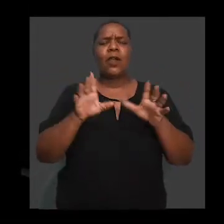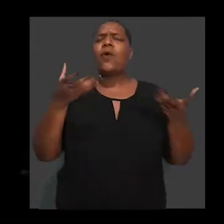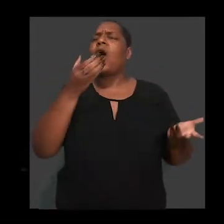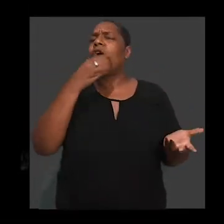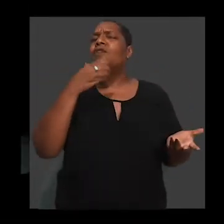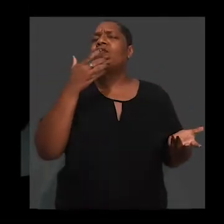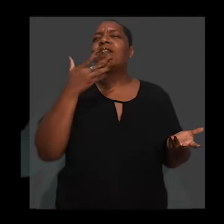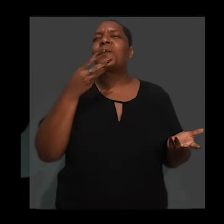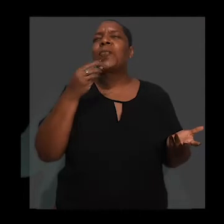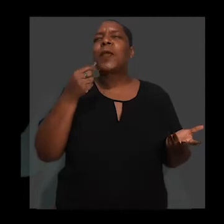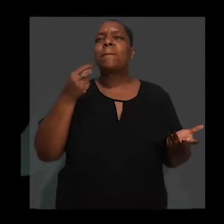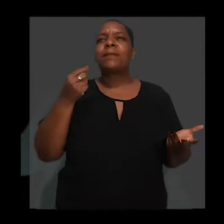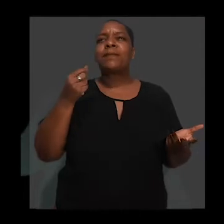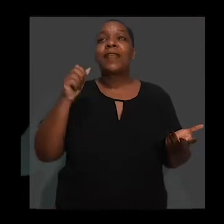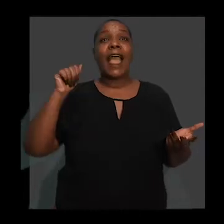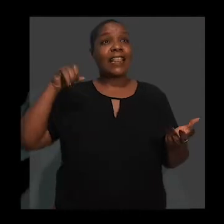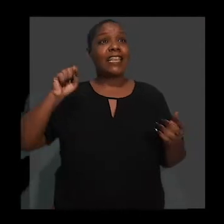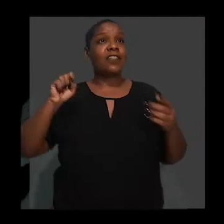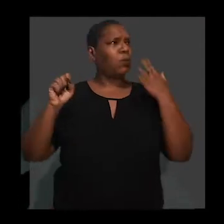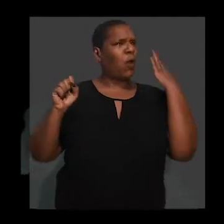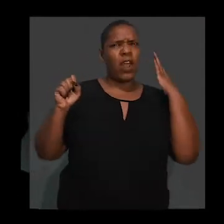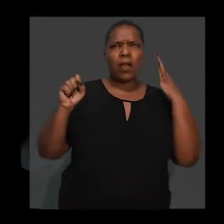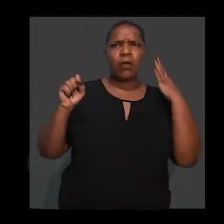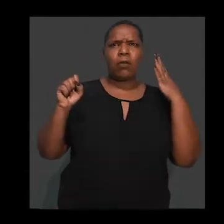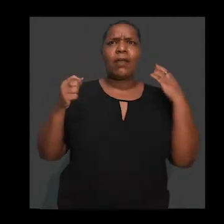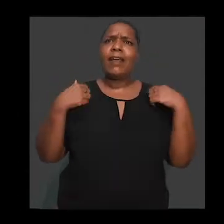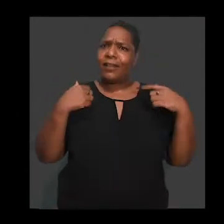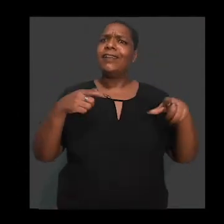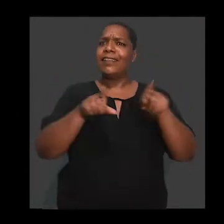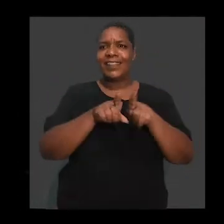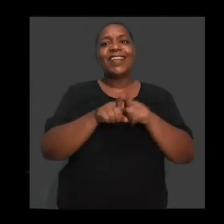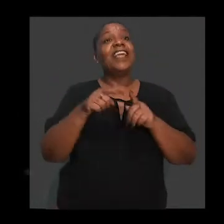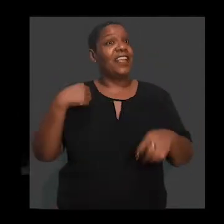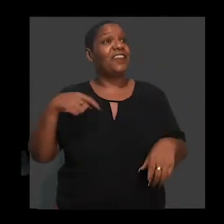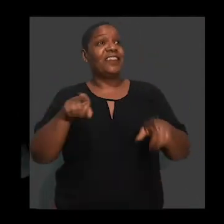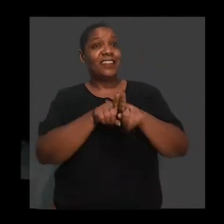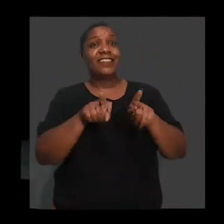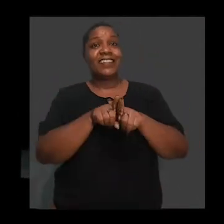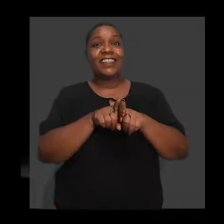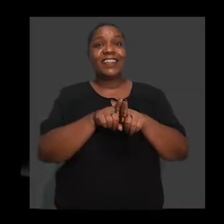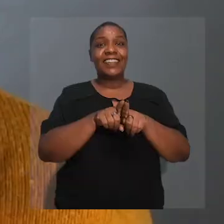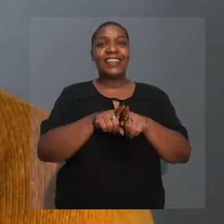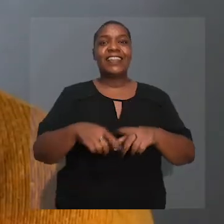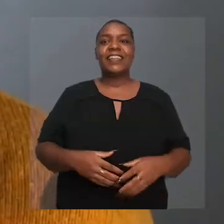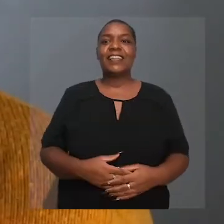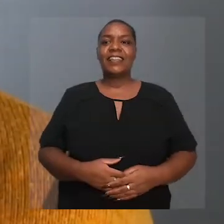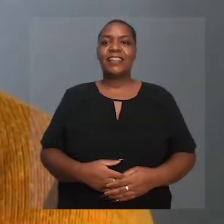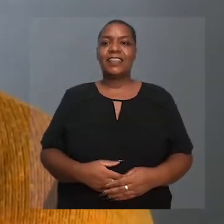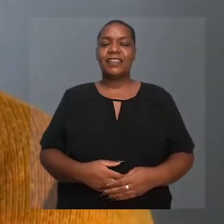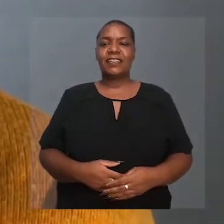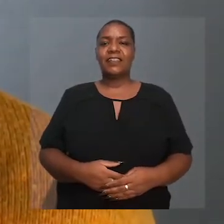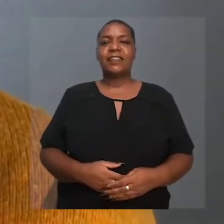também. Que fruta te dá água na boca? Anis. Morango? A mim também. Eu também.